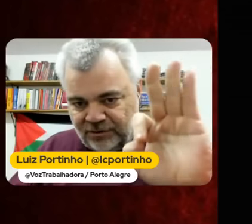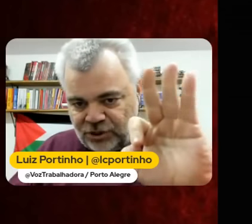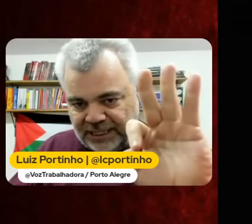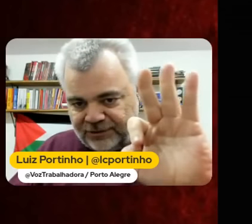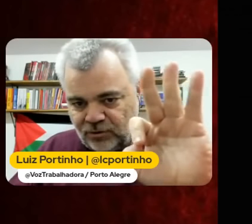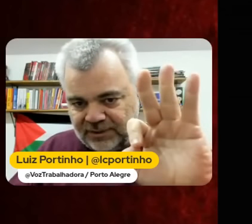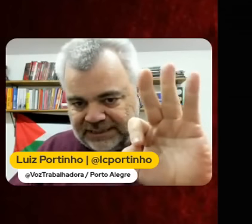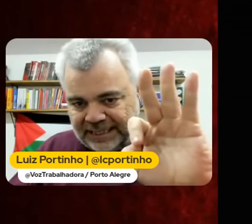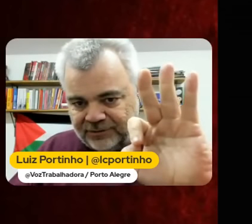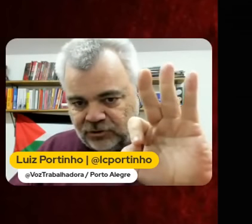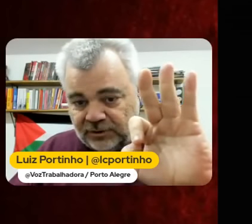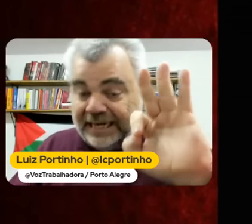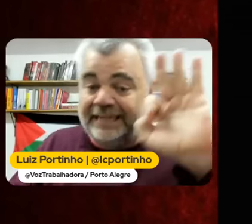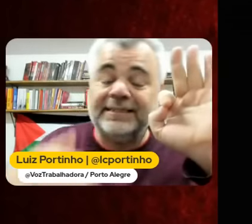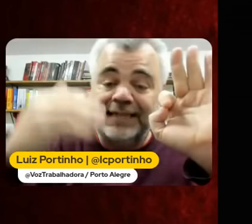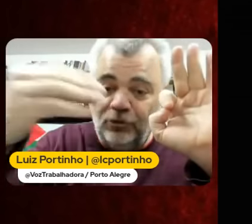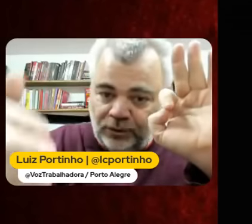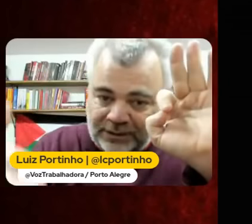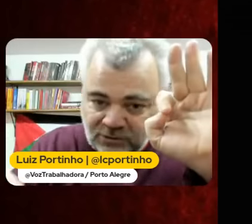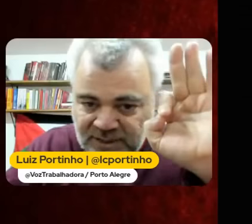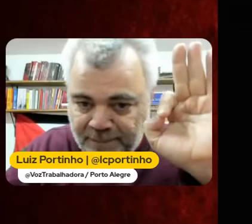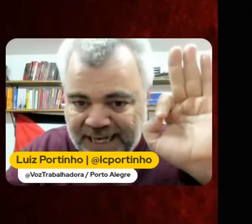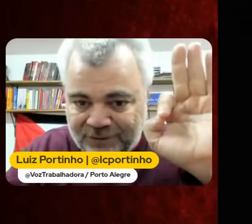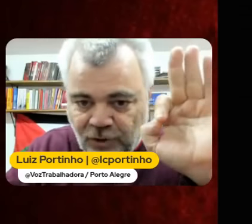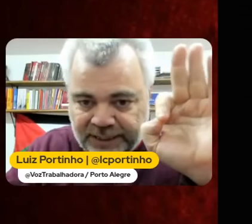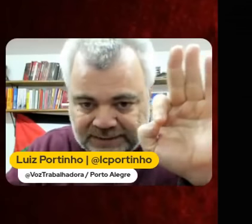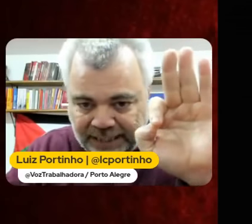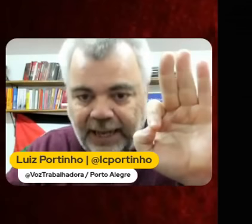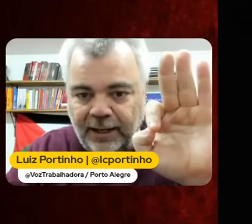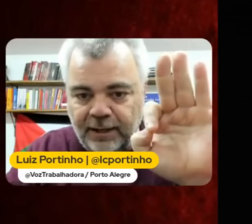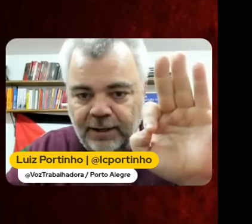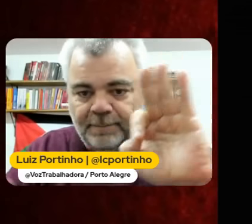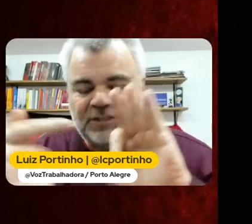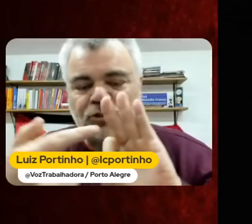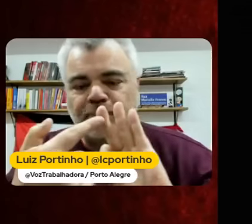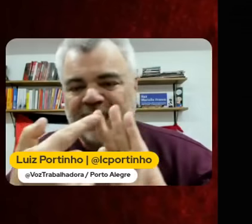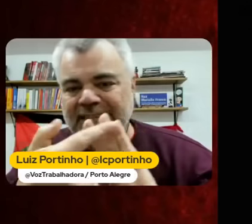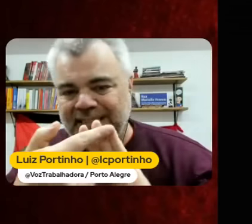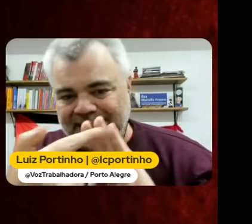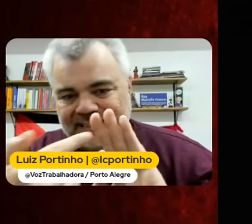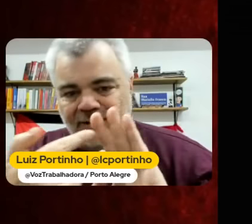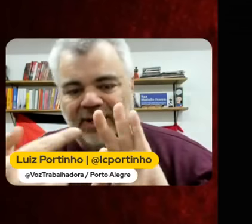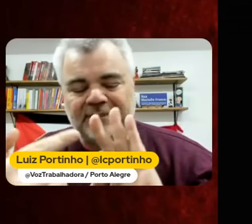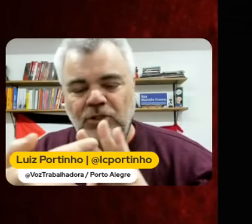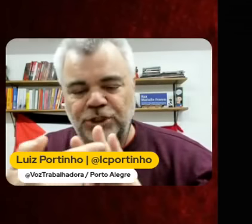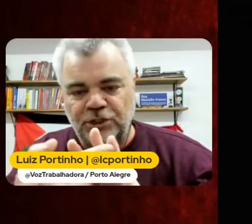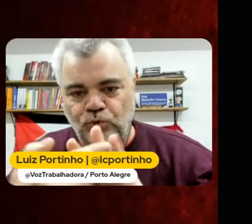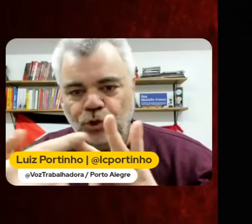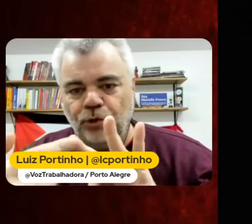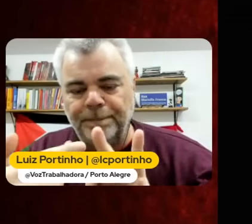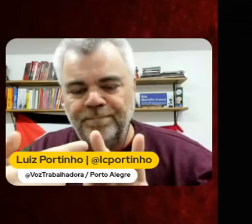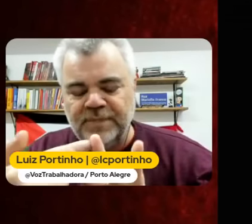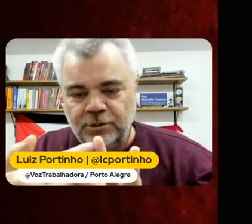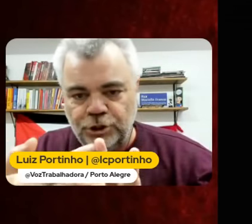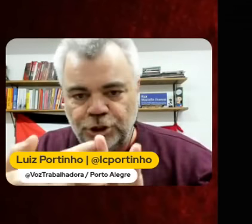trabalhadores tiveram direitos conquistados, graças à luta dos trabalhadores, tá? Mas os presidentes eram esses, ó,